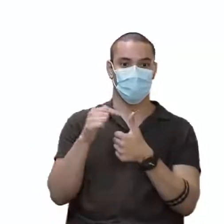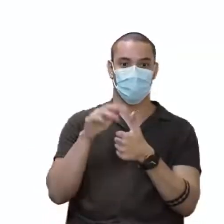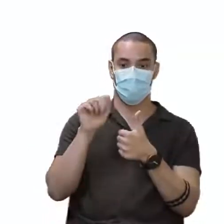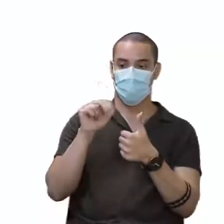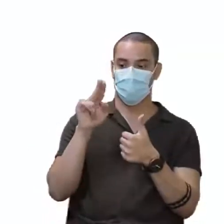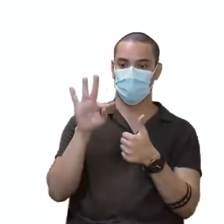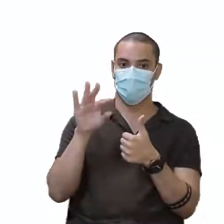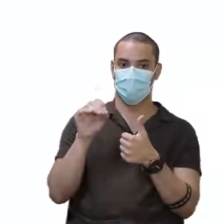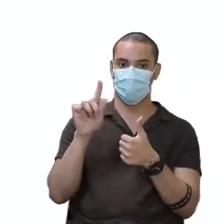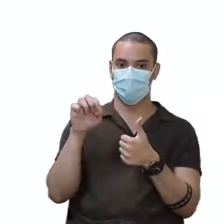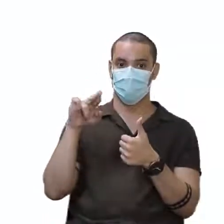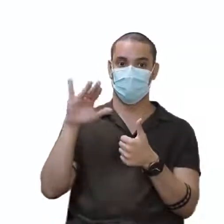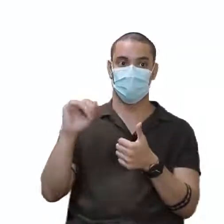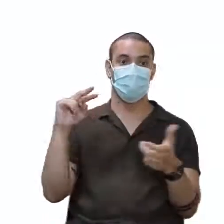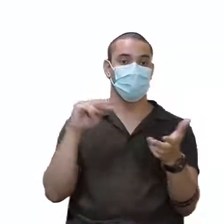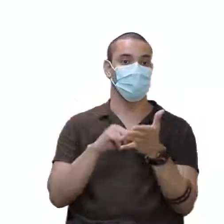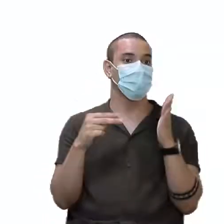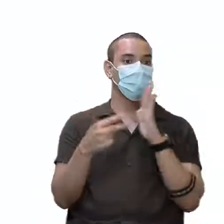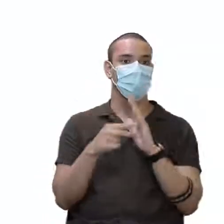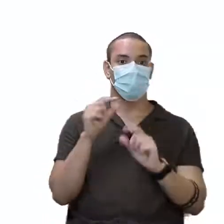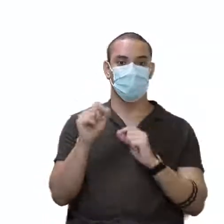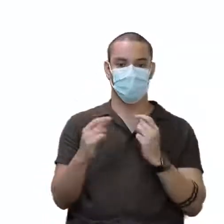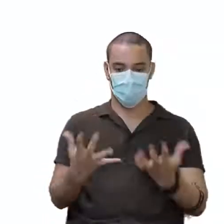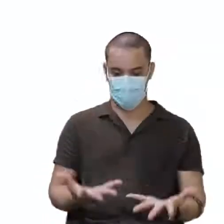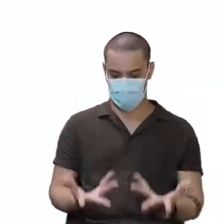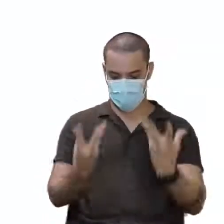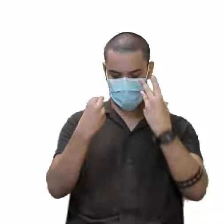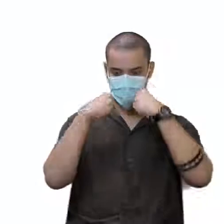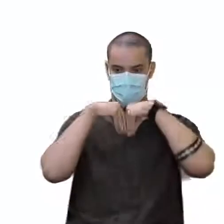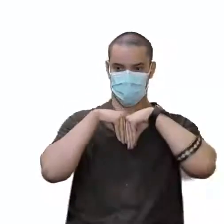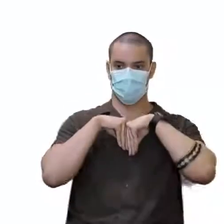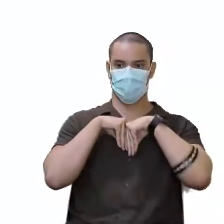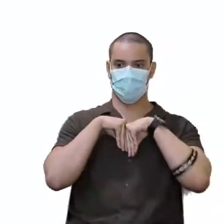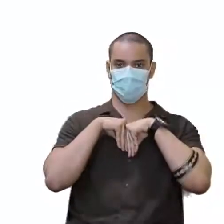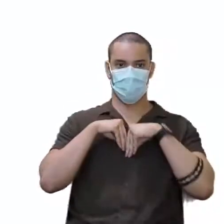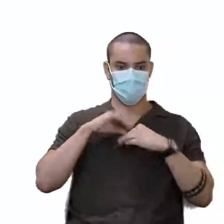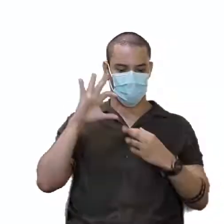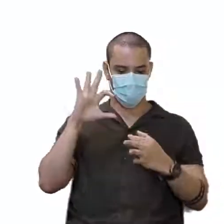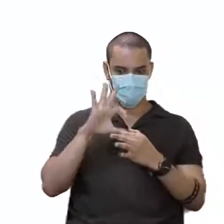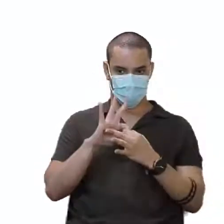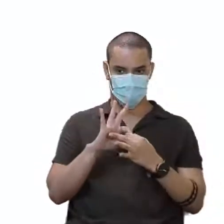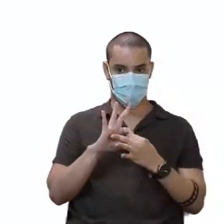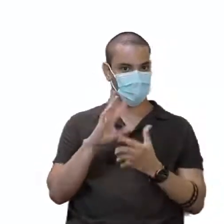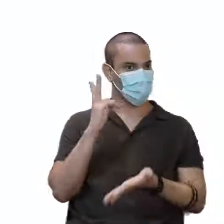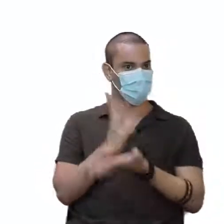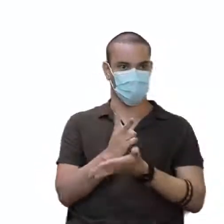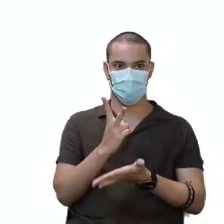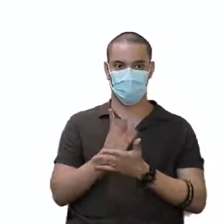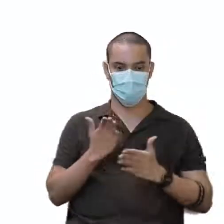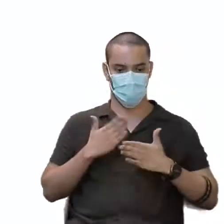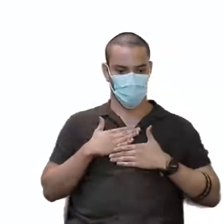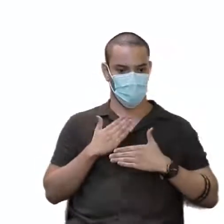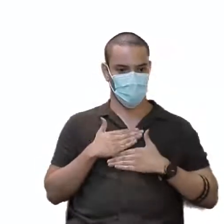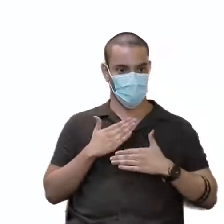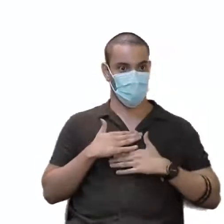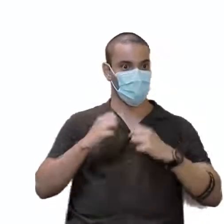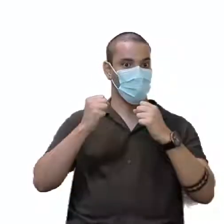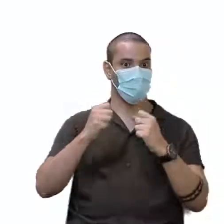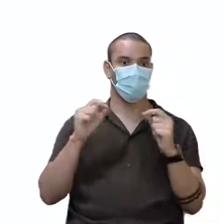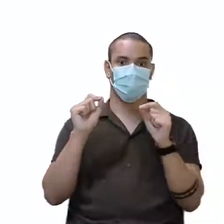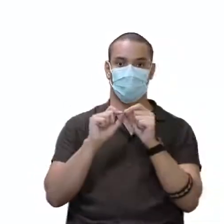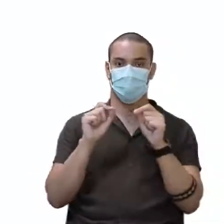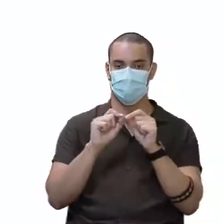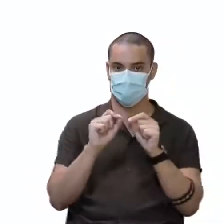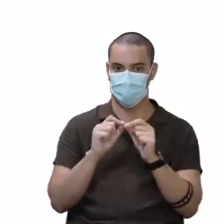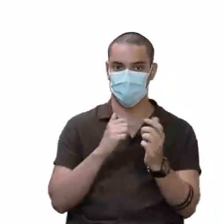Autogênica quer dizer alguma coisa que está em mim, que está ali ligado, direcionado diretamente comigo, que eu posso fazer